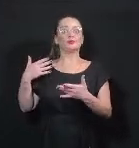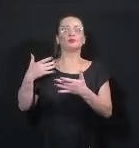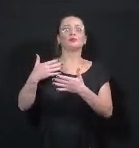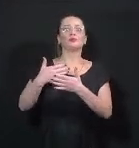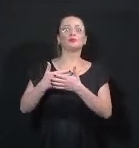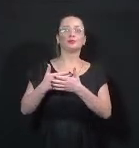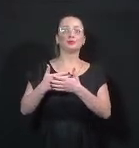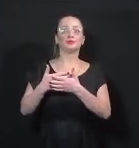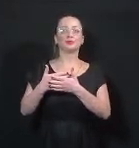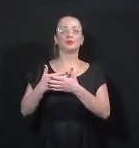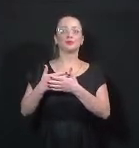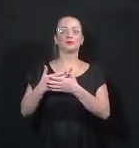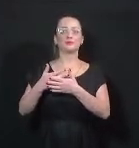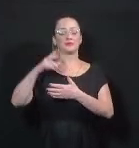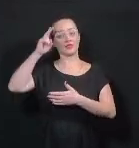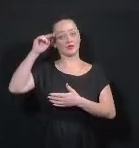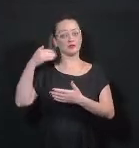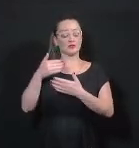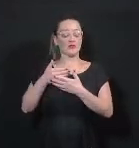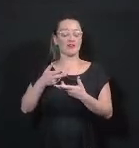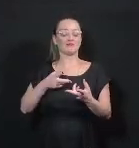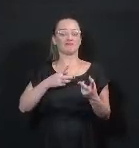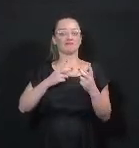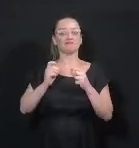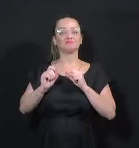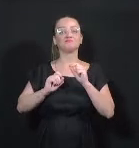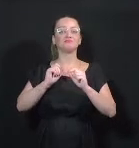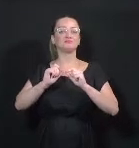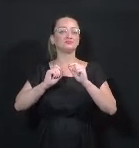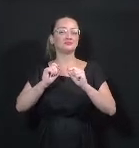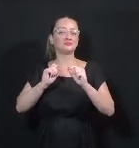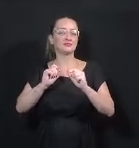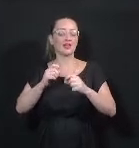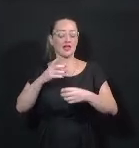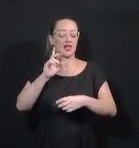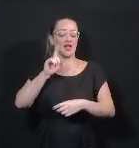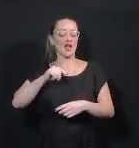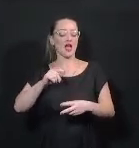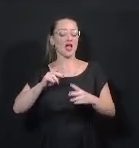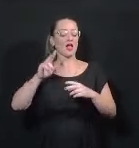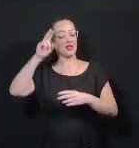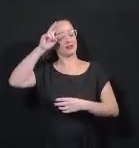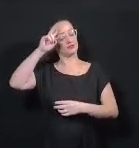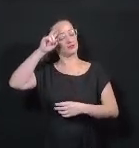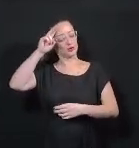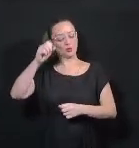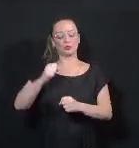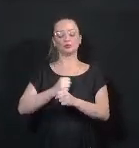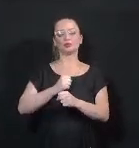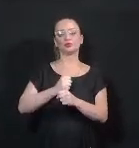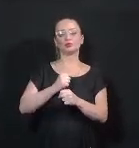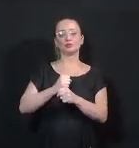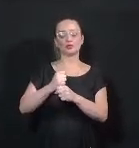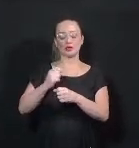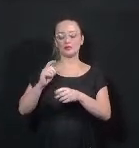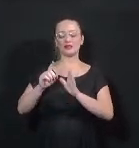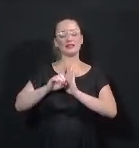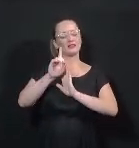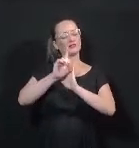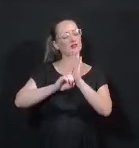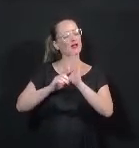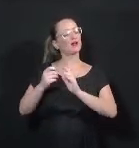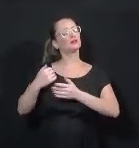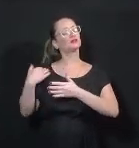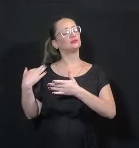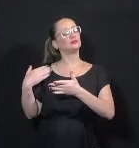que, a nosso ver, é uma história construída aí ao longo de décadas e mais